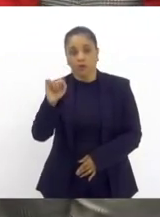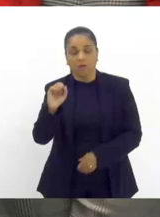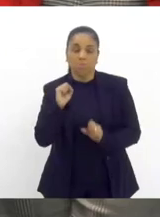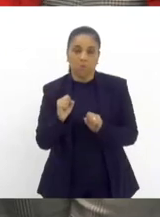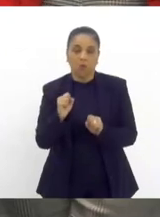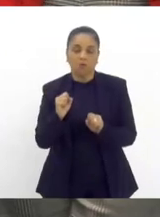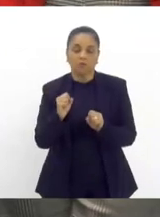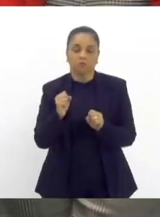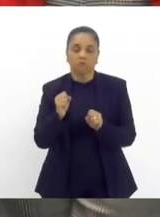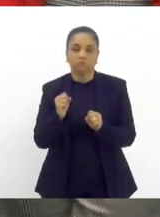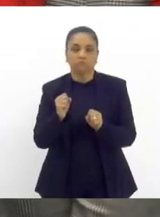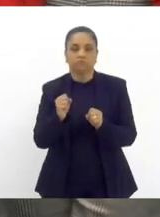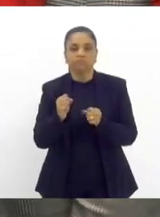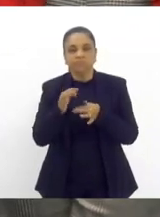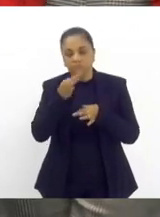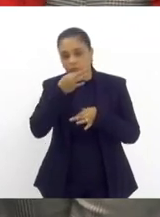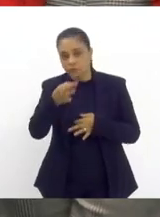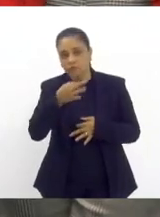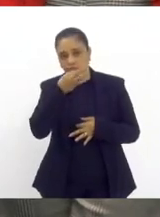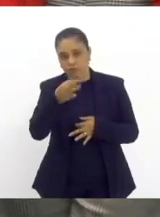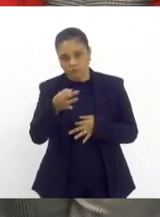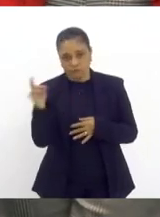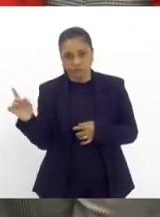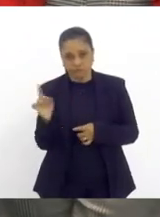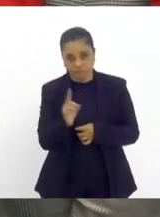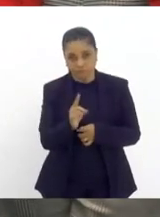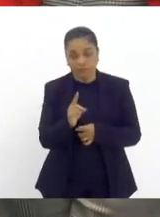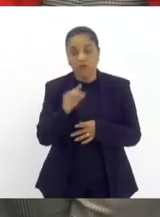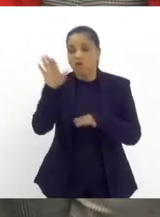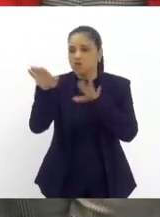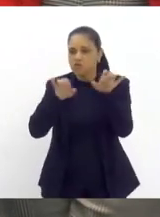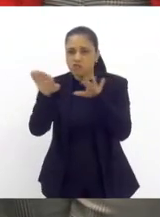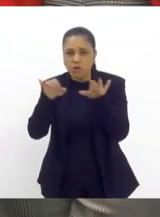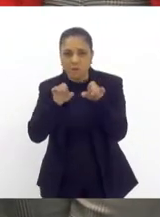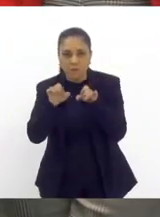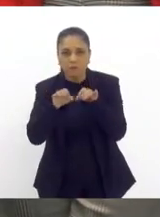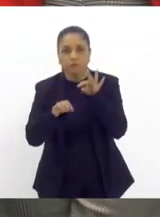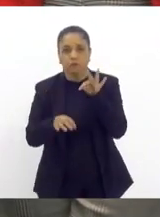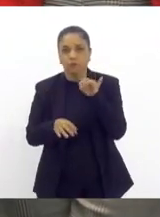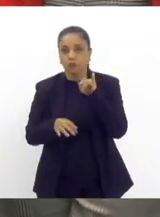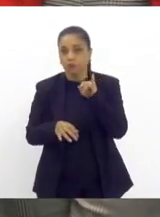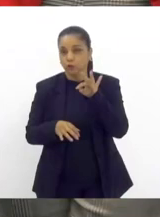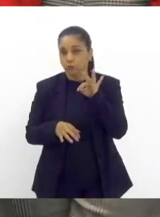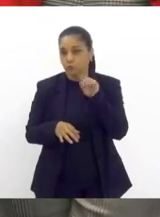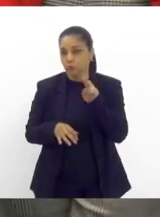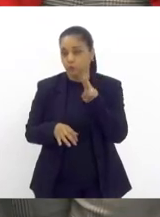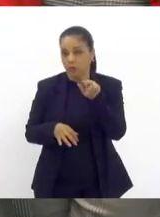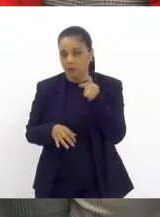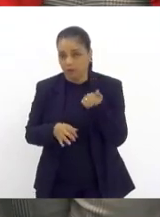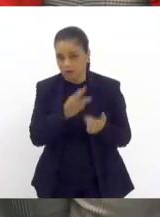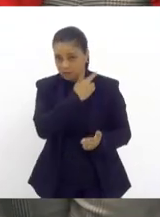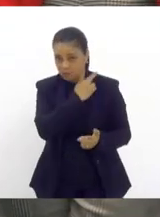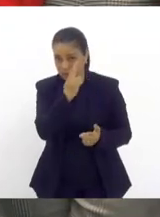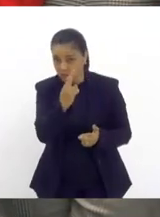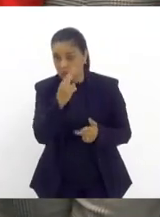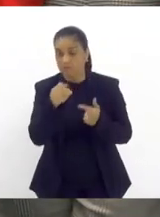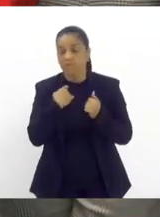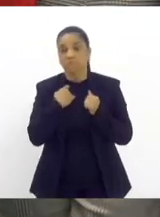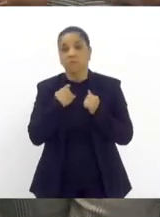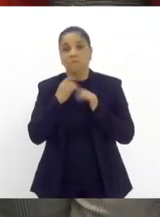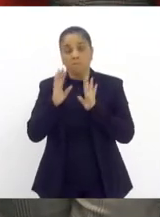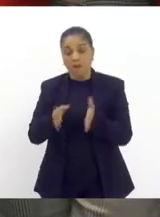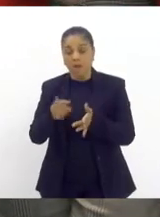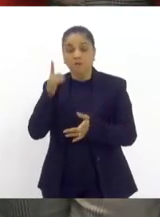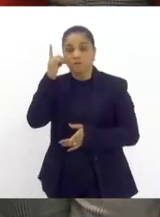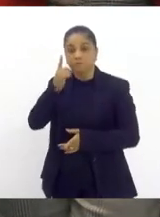aí convocando-se os demais titulares para votar e na sua ausência convoca-se o suplente mas o Deputado Luiz